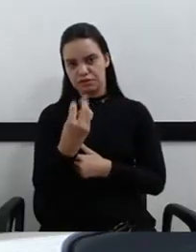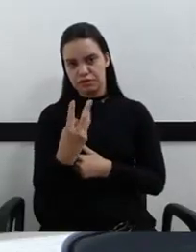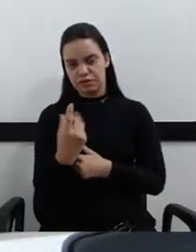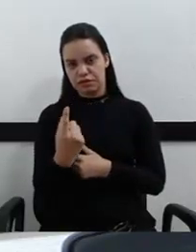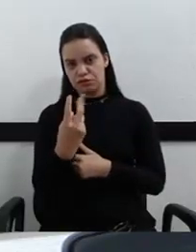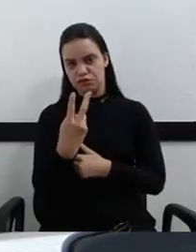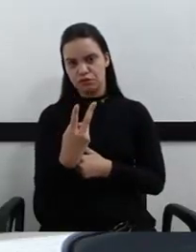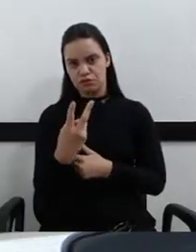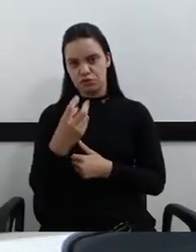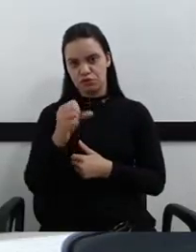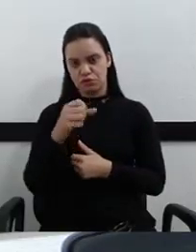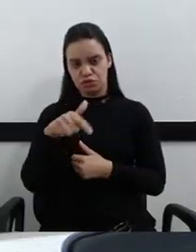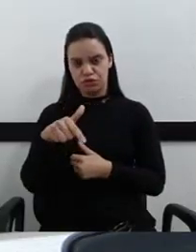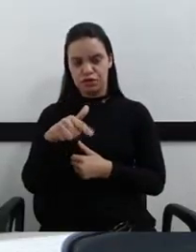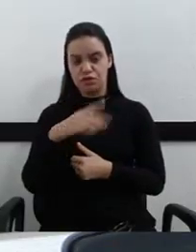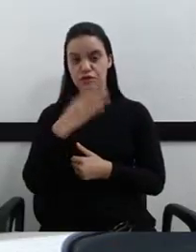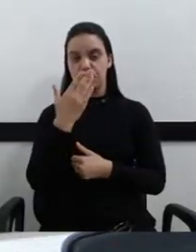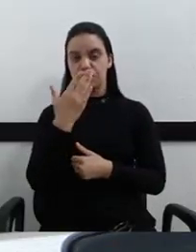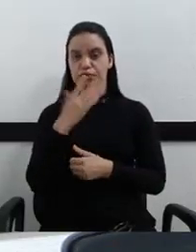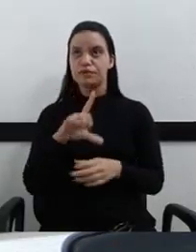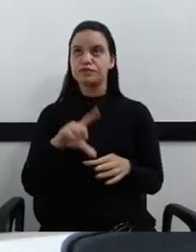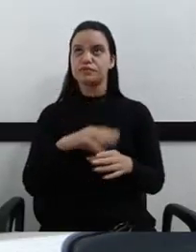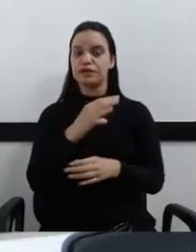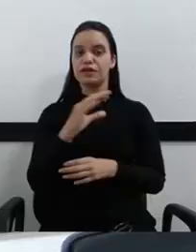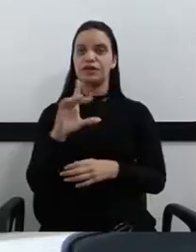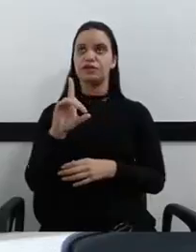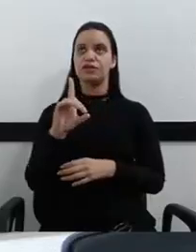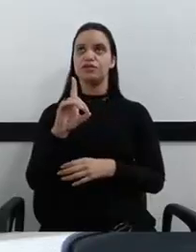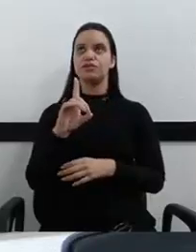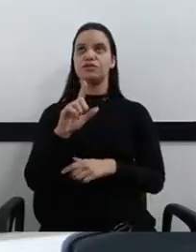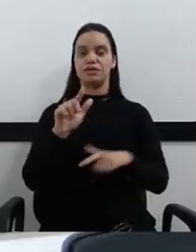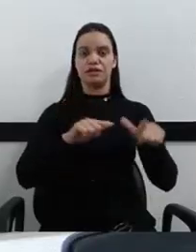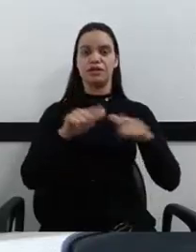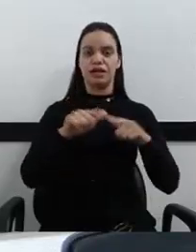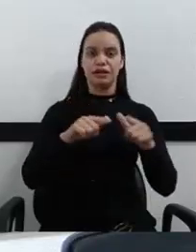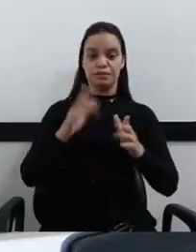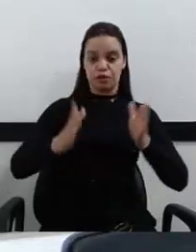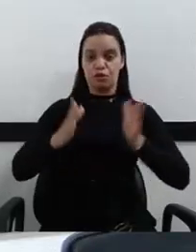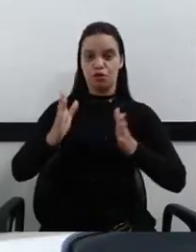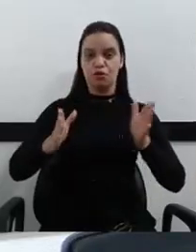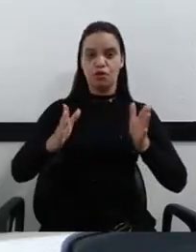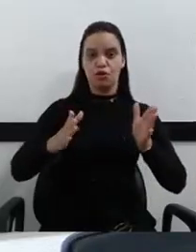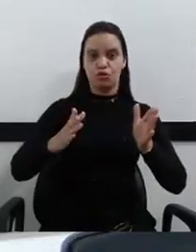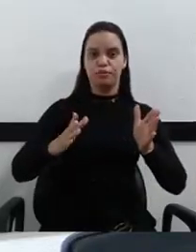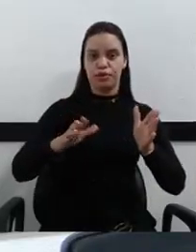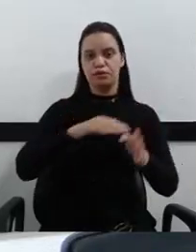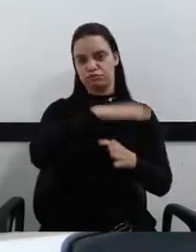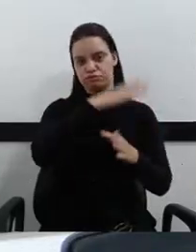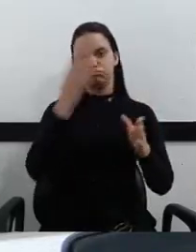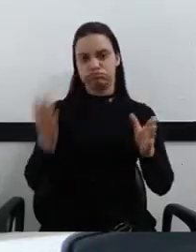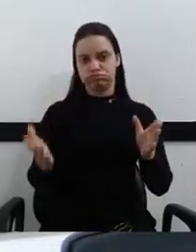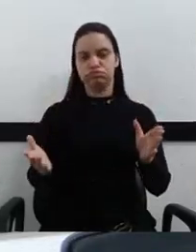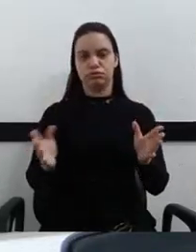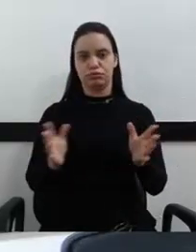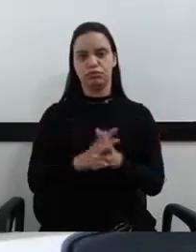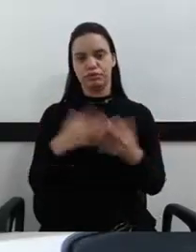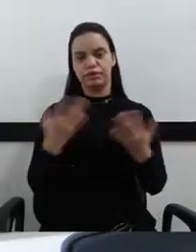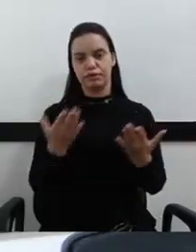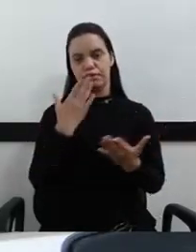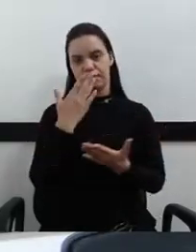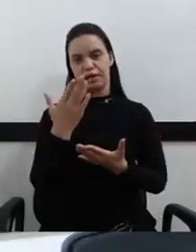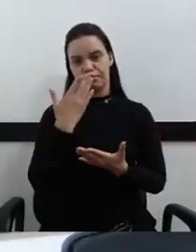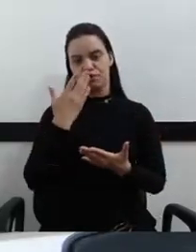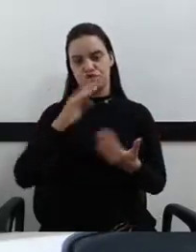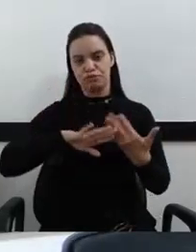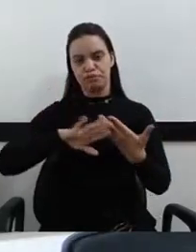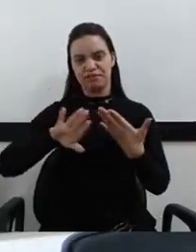2024-0031-387. No pedido que ela junta, tem a manifestação da coordenação de que ela efetivamente trabalhou no período que a gente tinha afastado. Entendeu? Aí foi por isso que ela pediu a